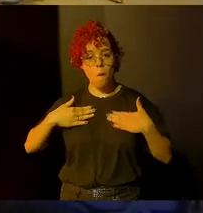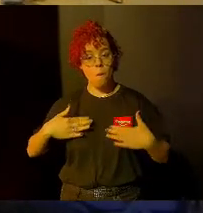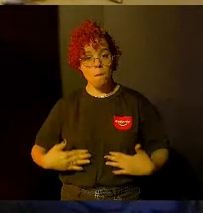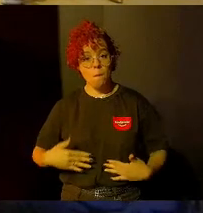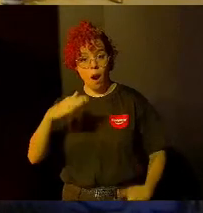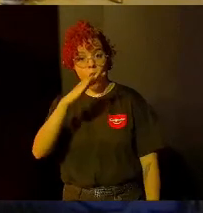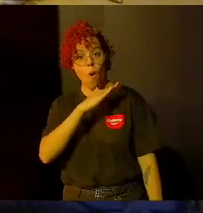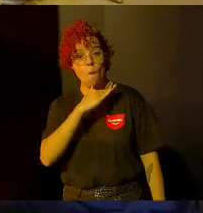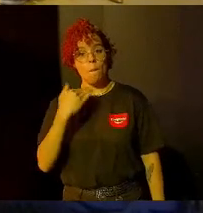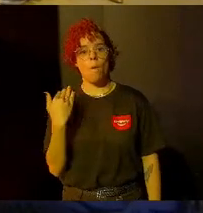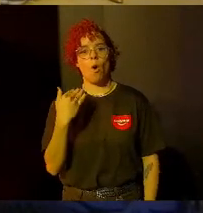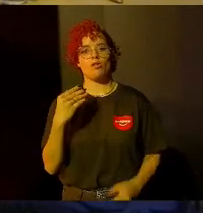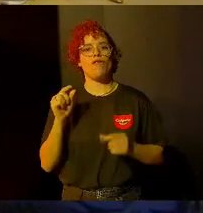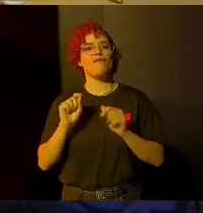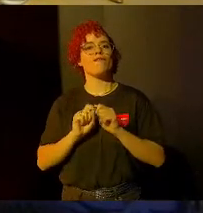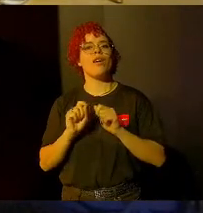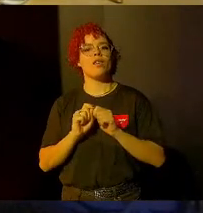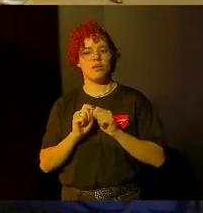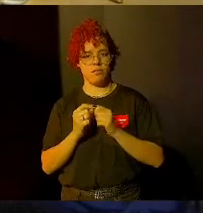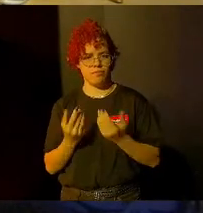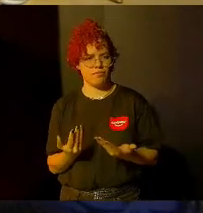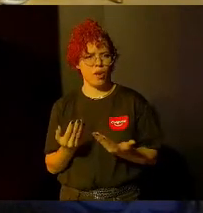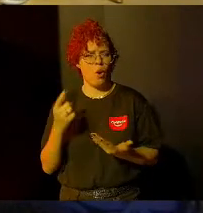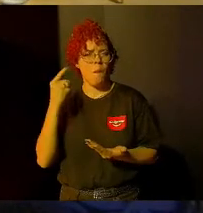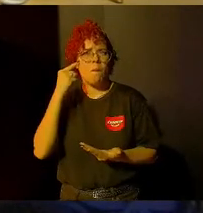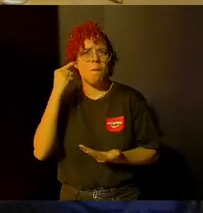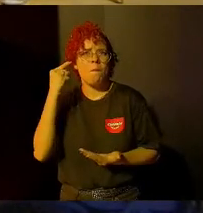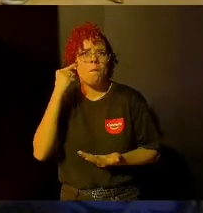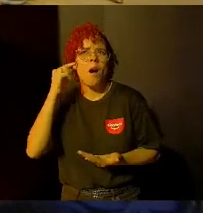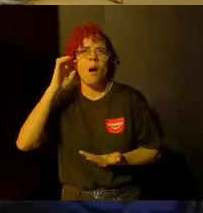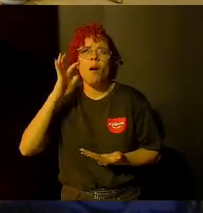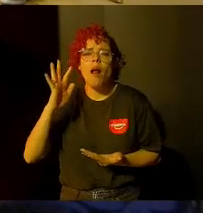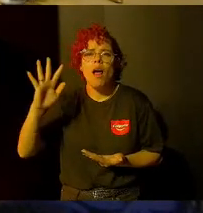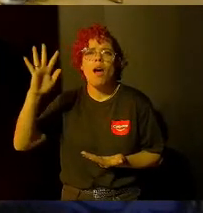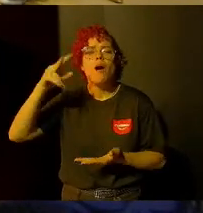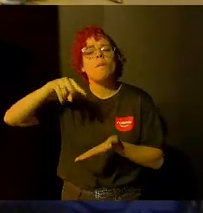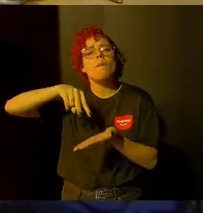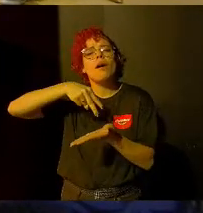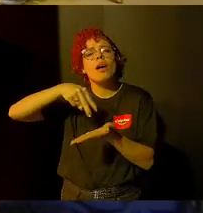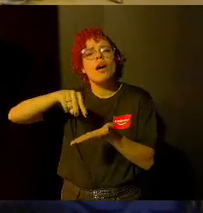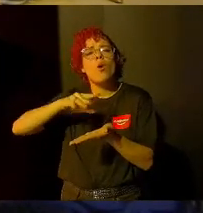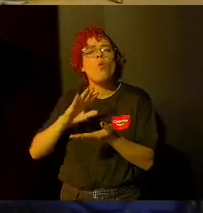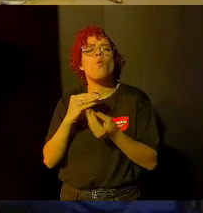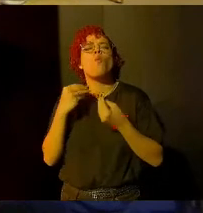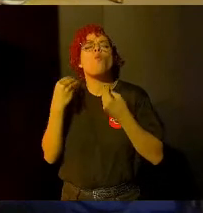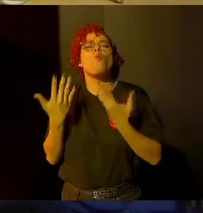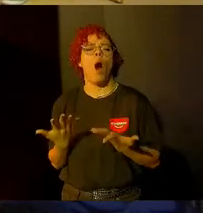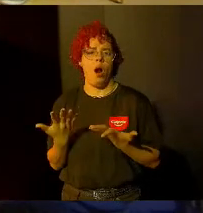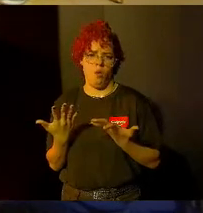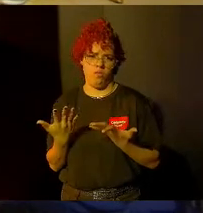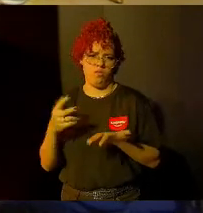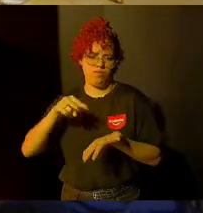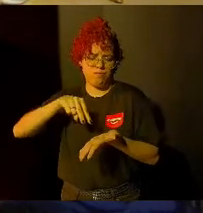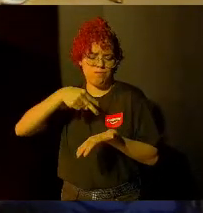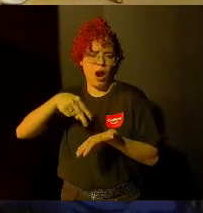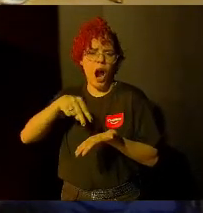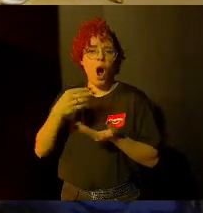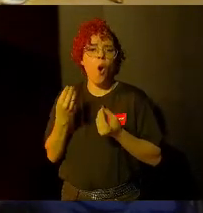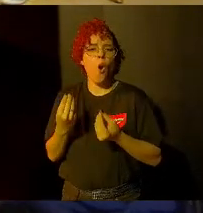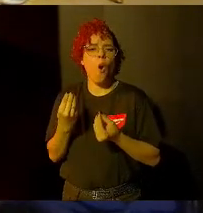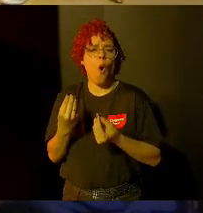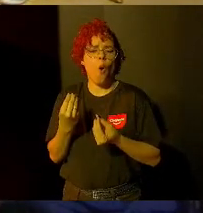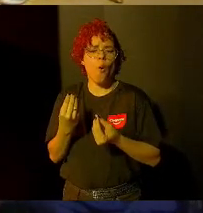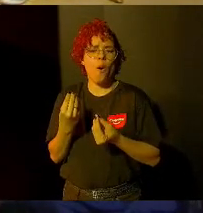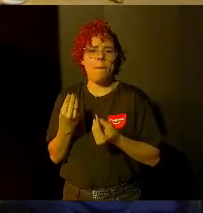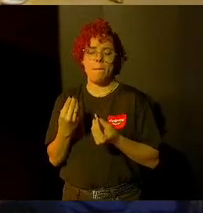você pensando ou imaginando essa dança que dança ela seria e como ela